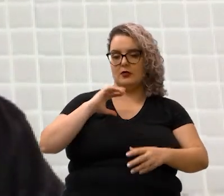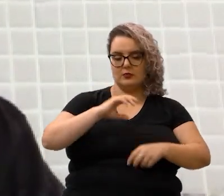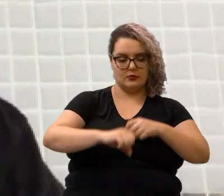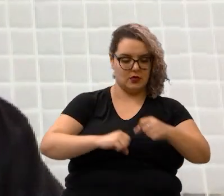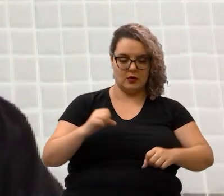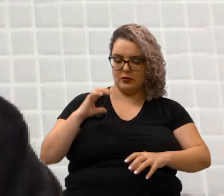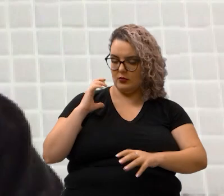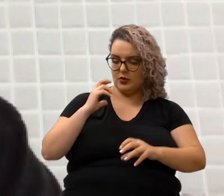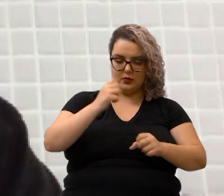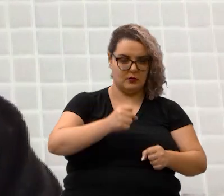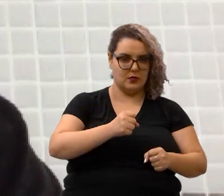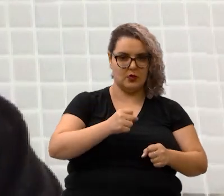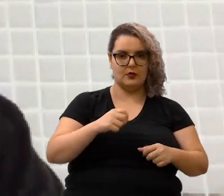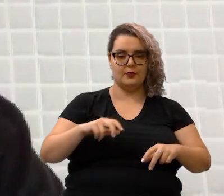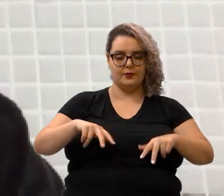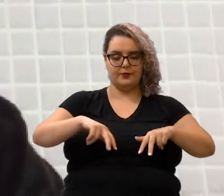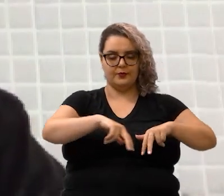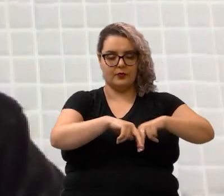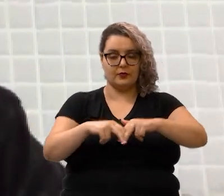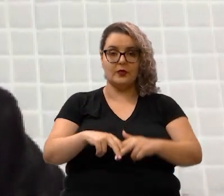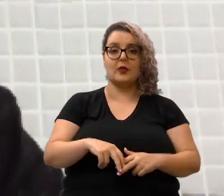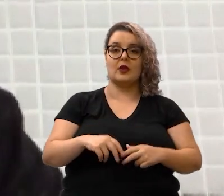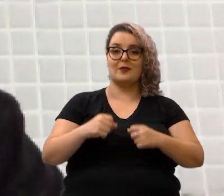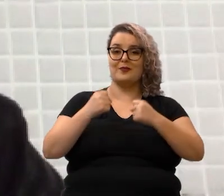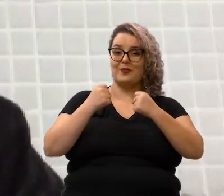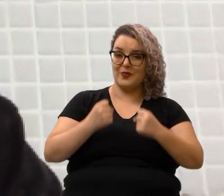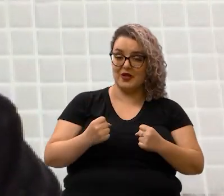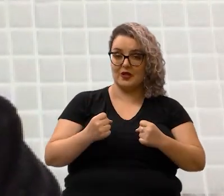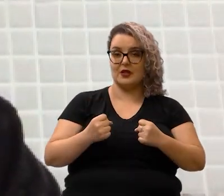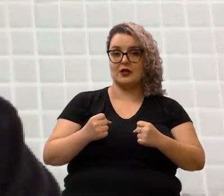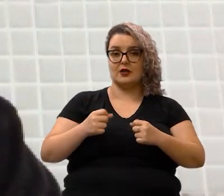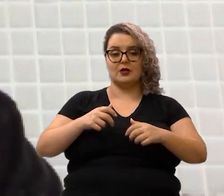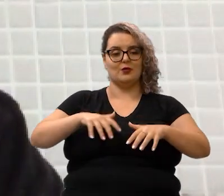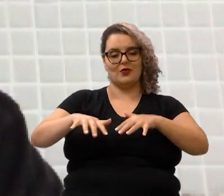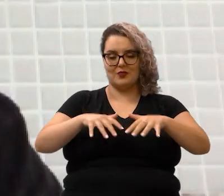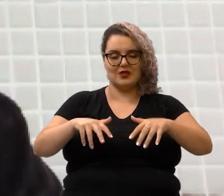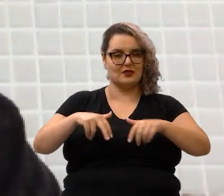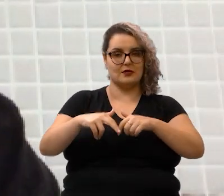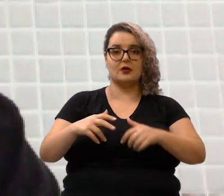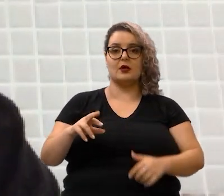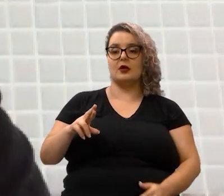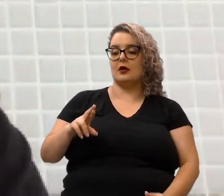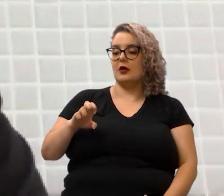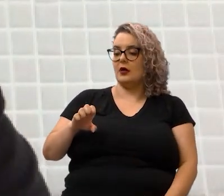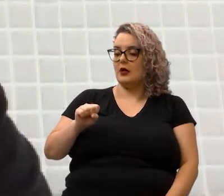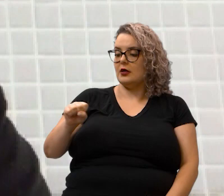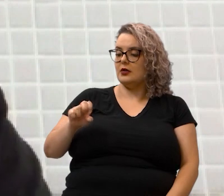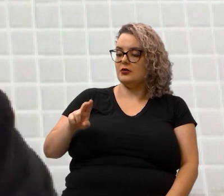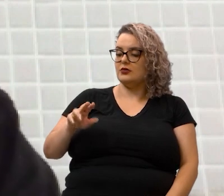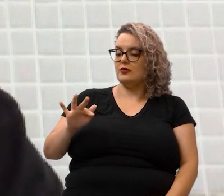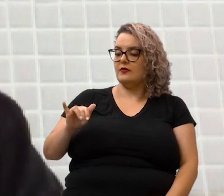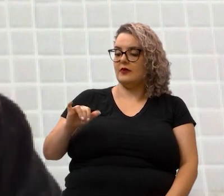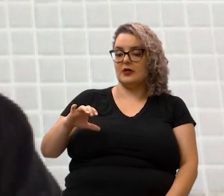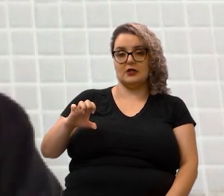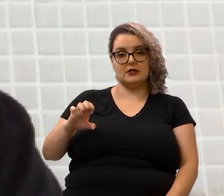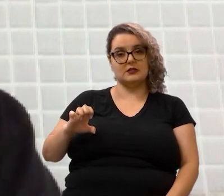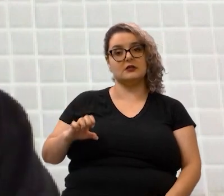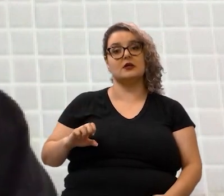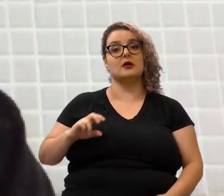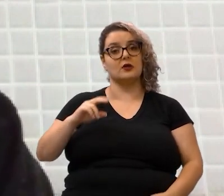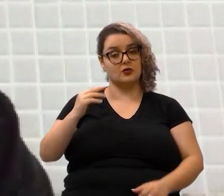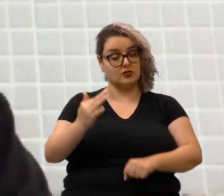marciais. O contato é muito violento, você tem torções muito violentas, a Resurface ela aguenta isso. Então, nós temos